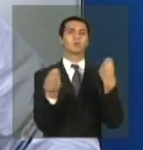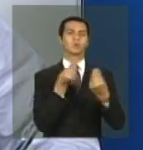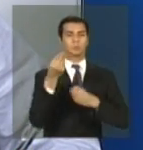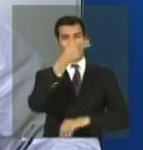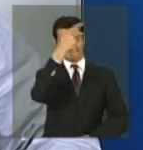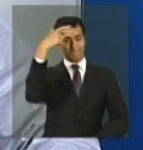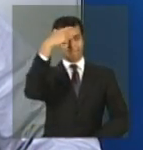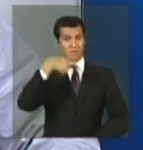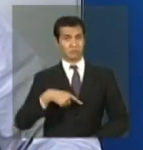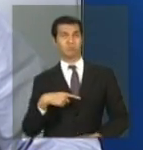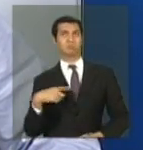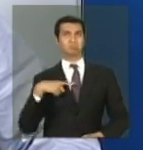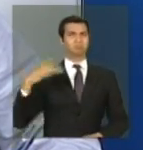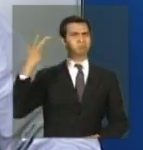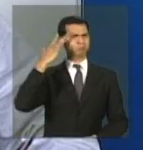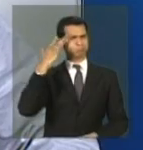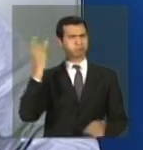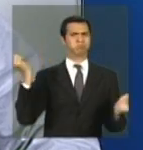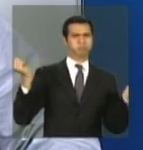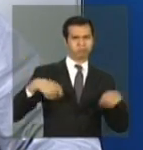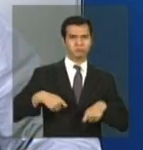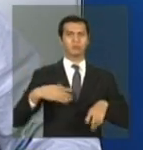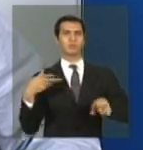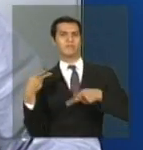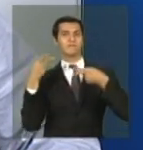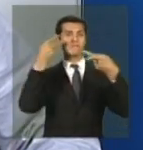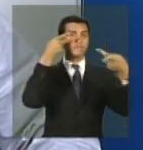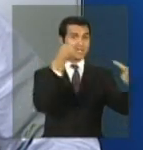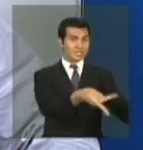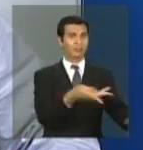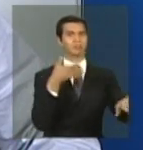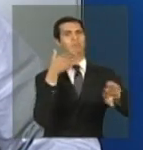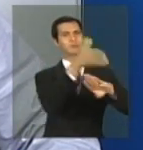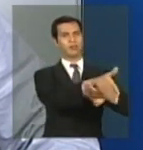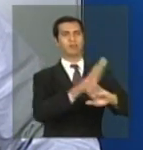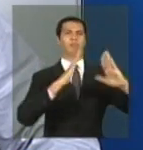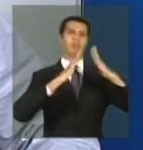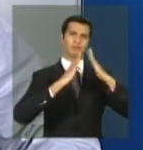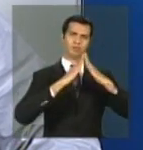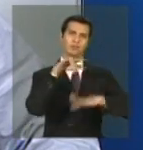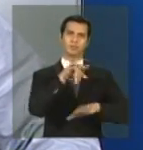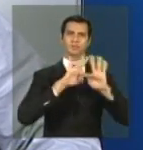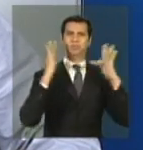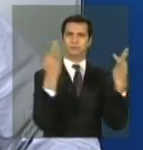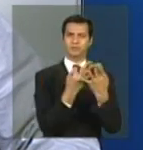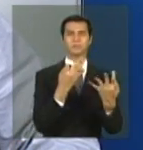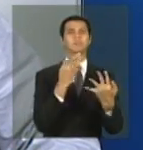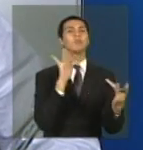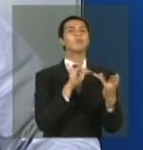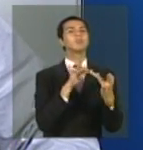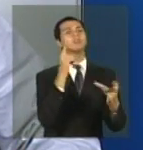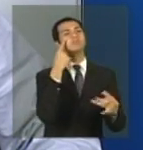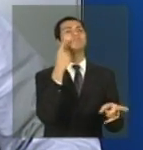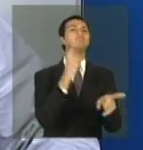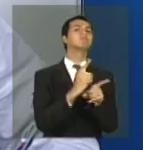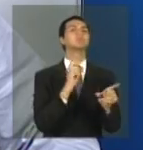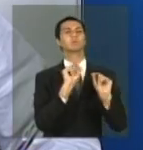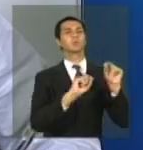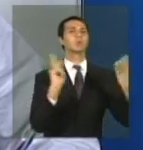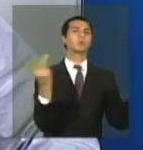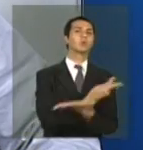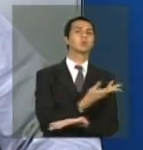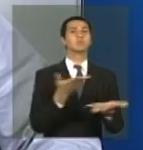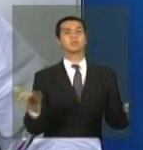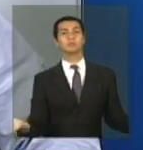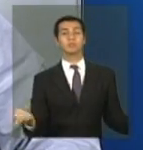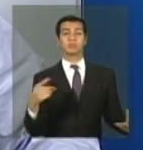mais condições possa visitar, né, o endereço listado, o endereço citado no cadastro, para ver o que está acontecendo, né, e talvez